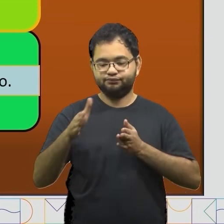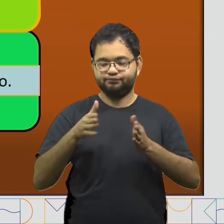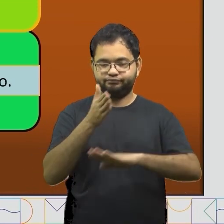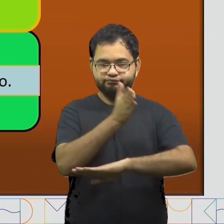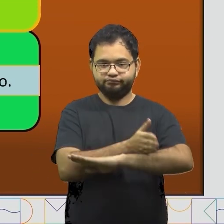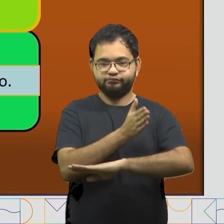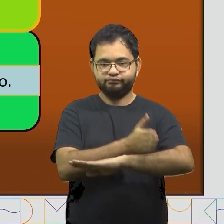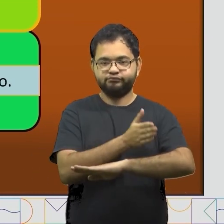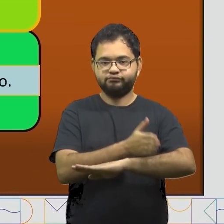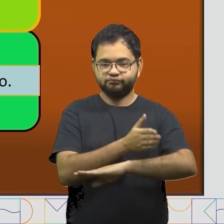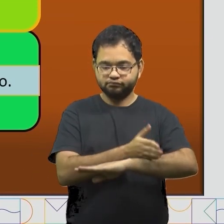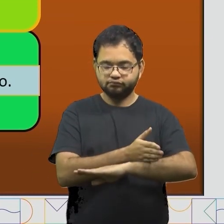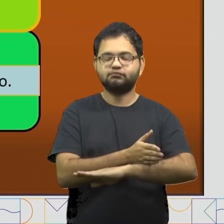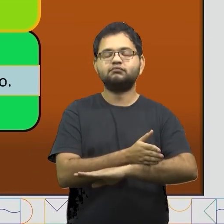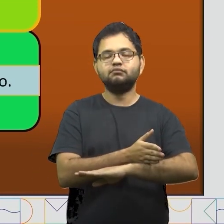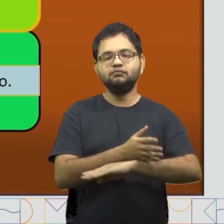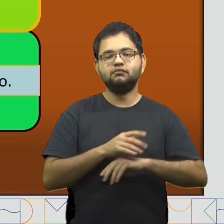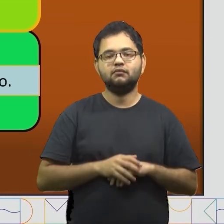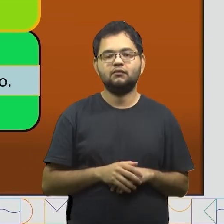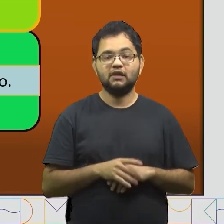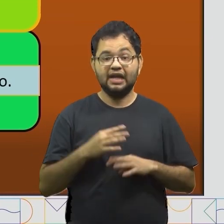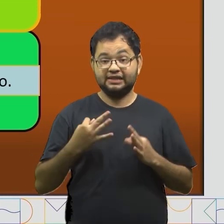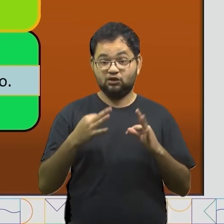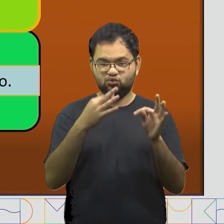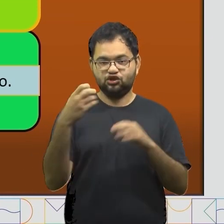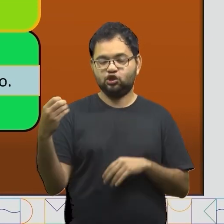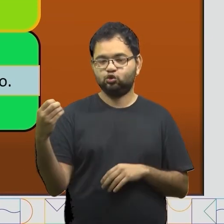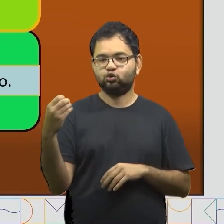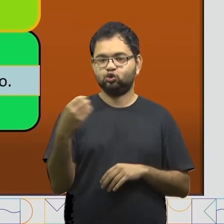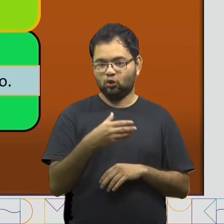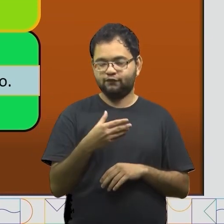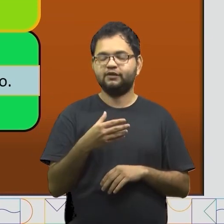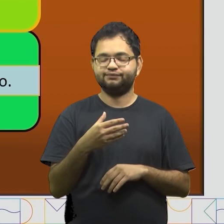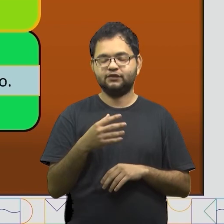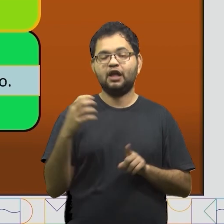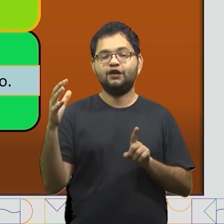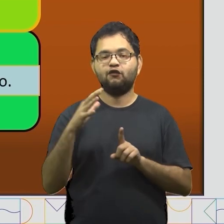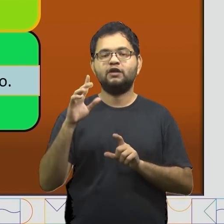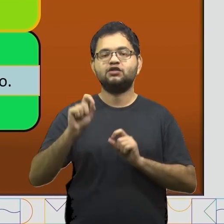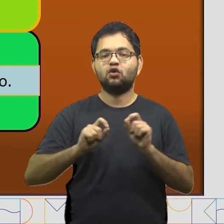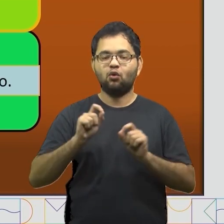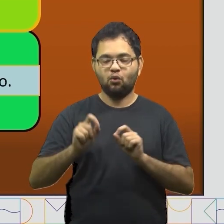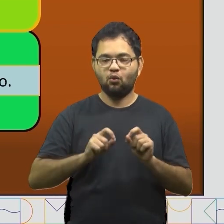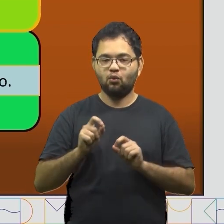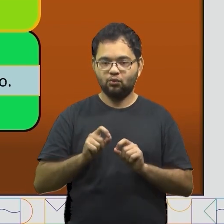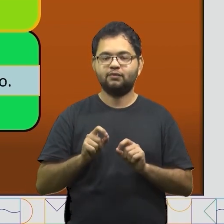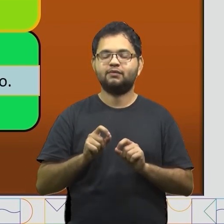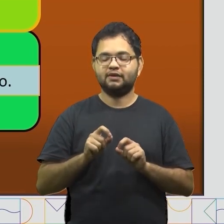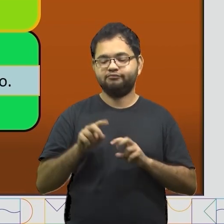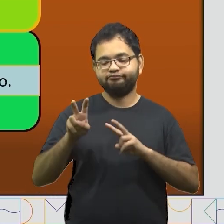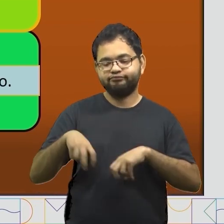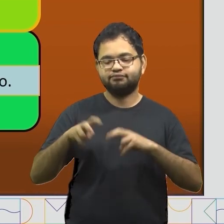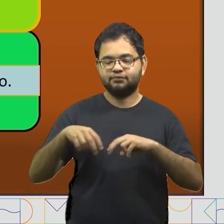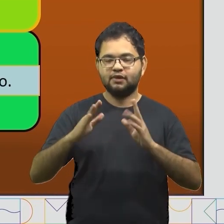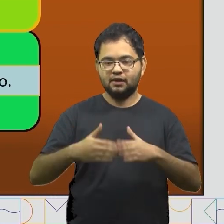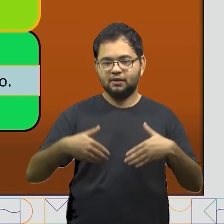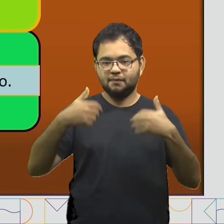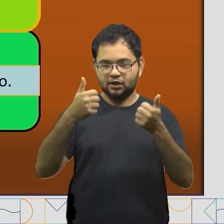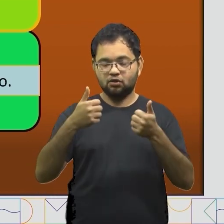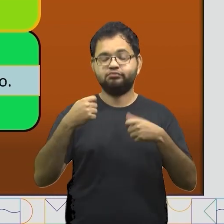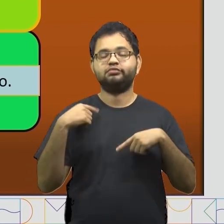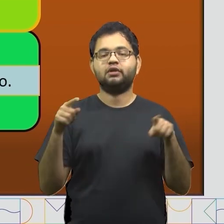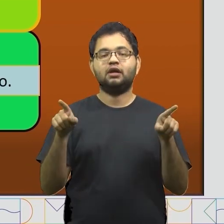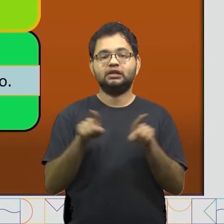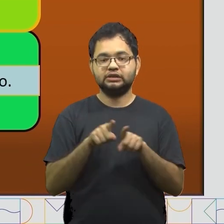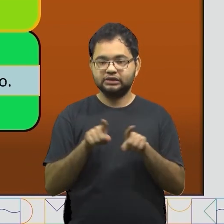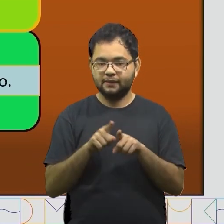idade média o aumento de produtividade devido aos avanços tecnológicos e o o centro da população possibilitou